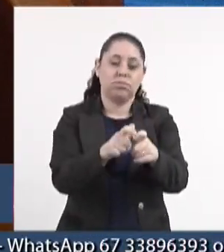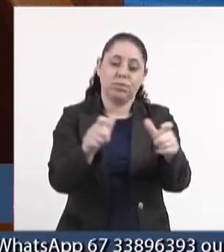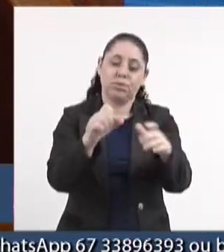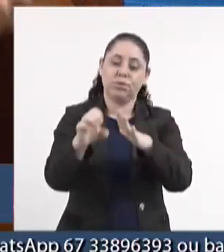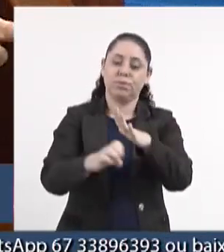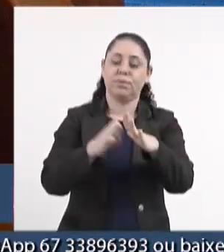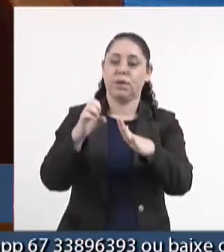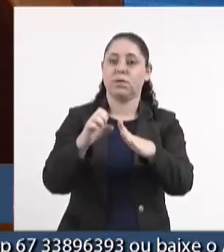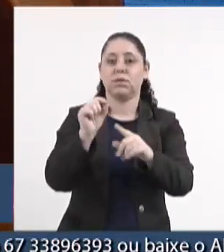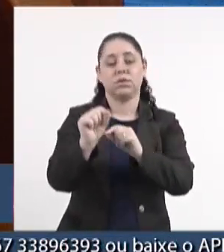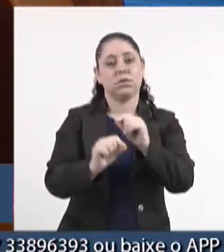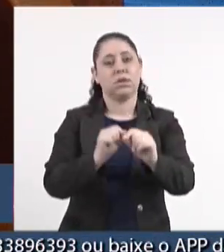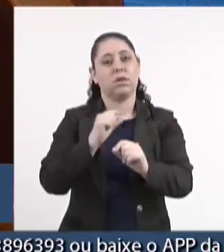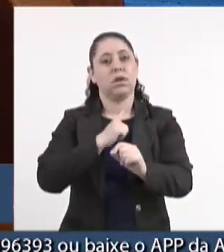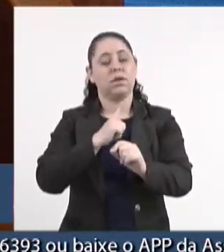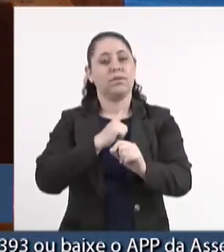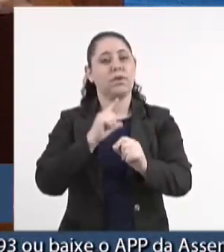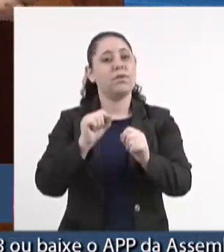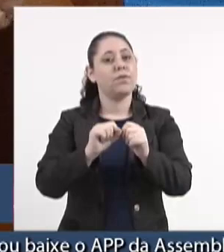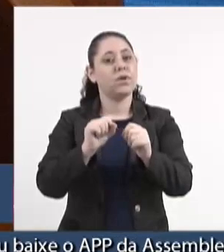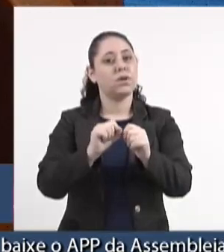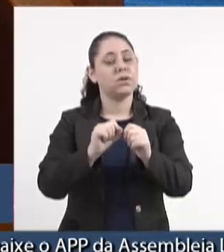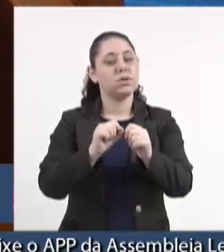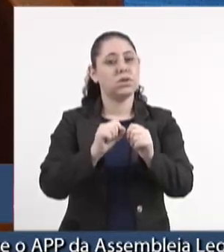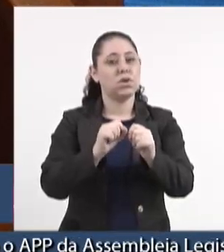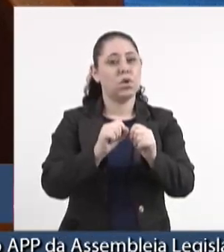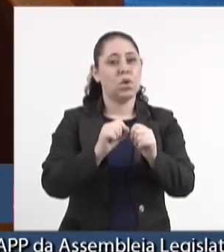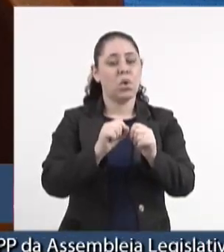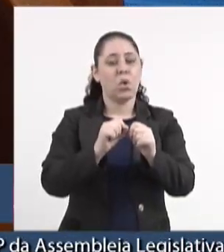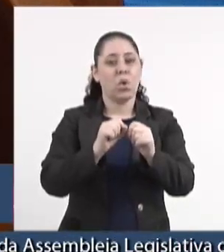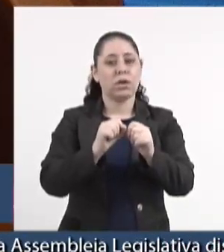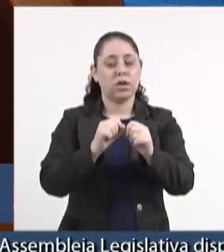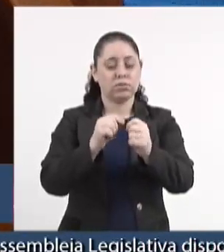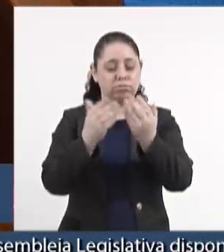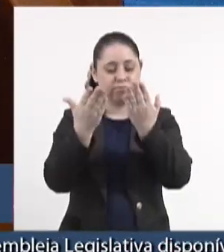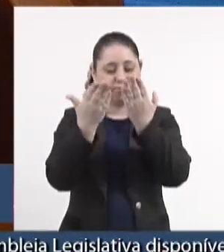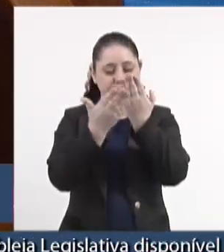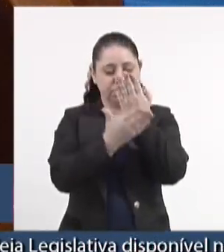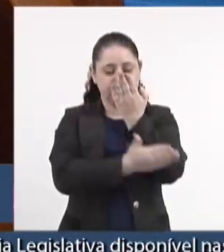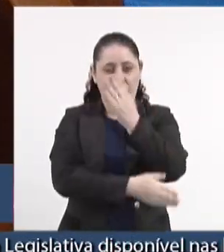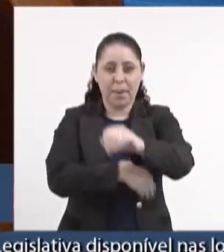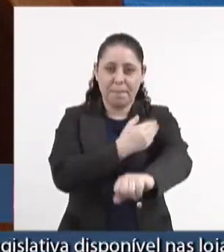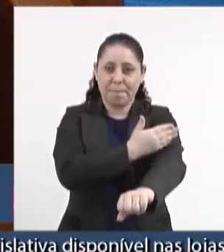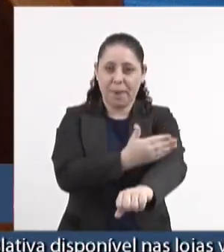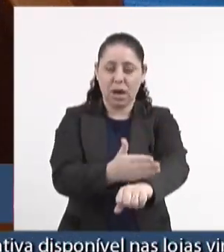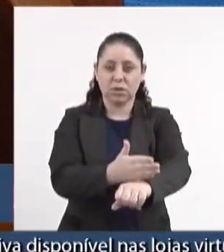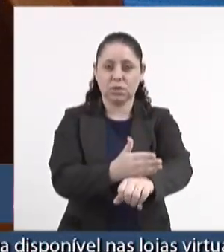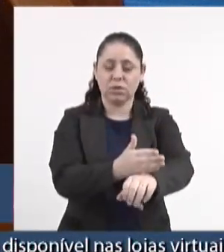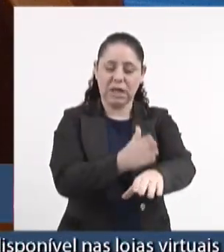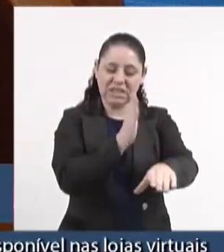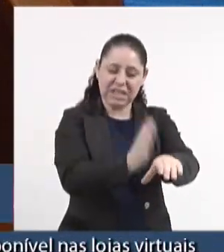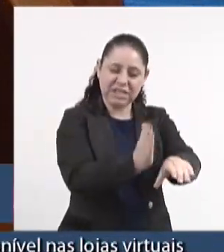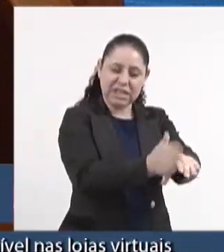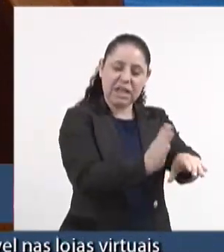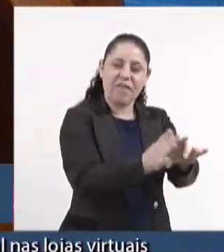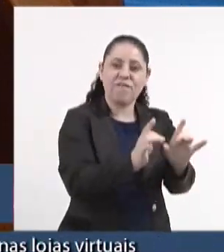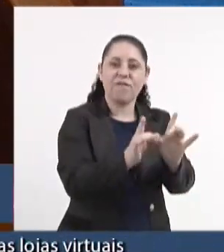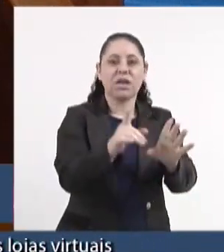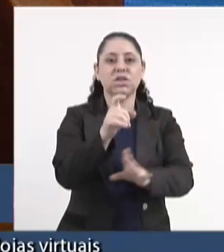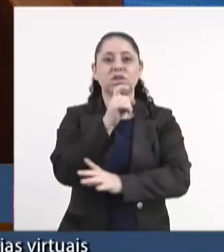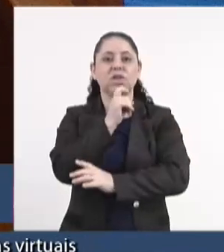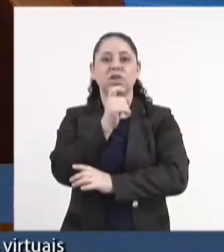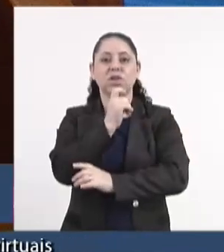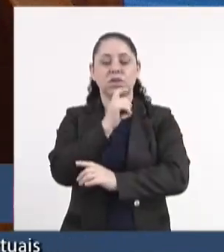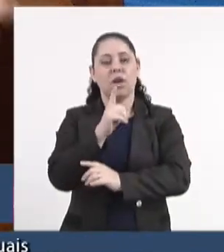empresas que fazem o processamento da mandioca para vender a mandioca congelada, que